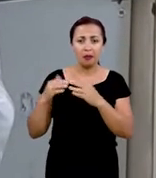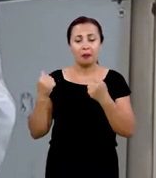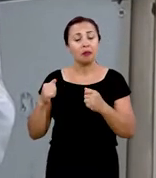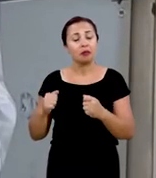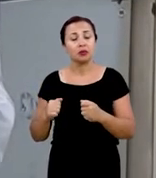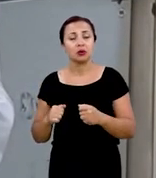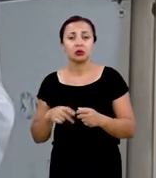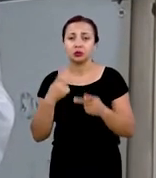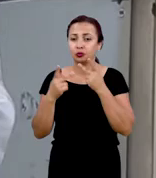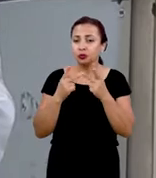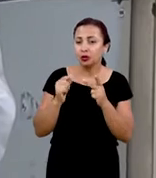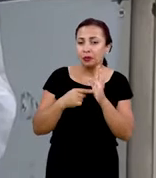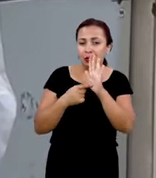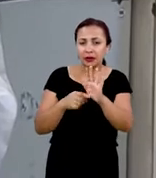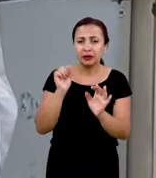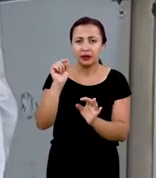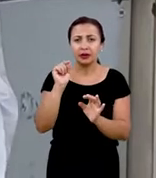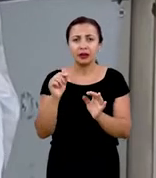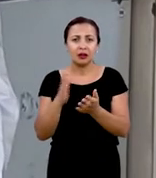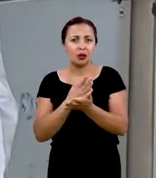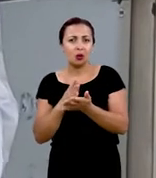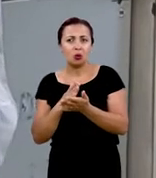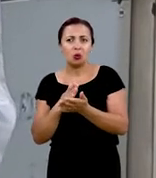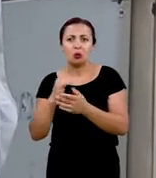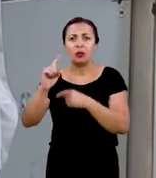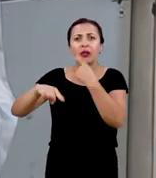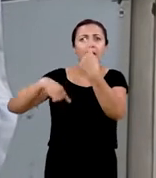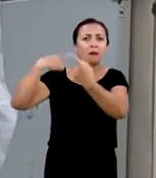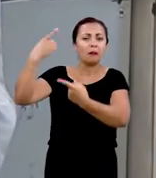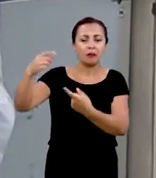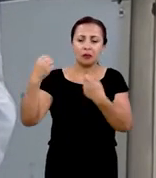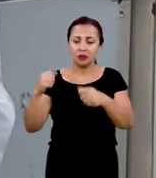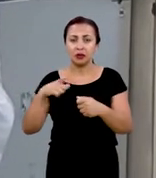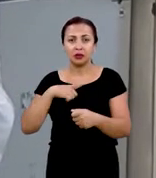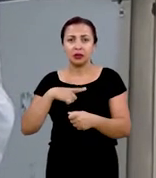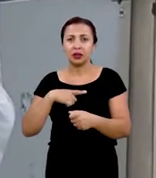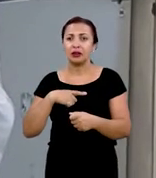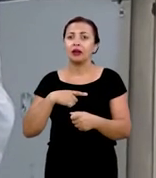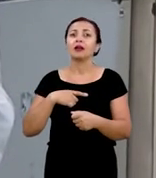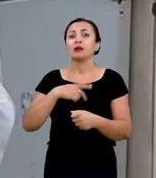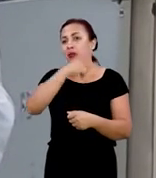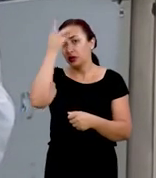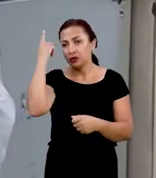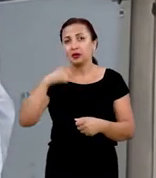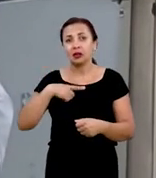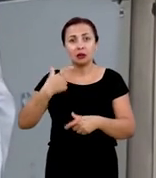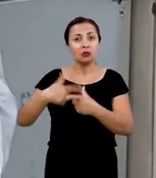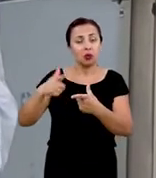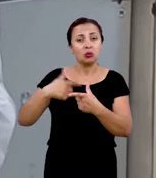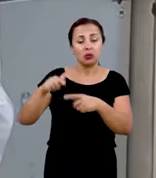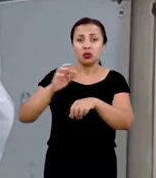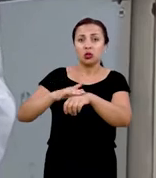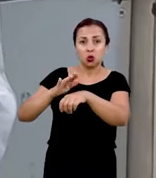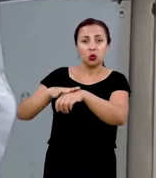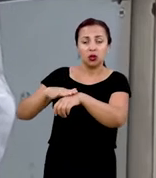eles podem indicar que em momentos posteriores eu possa vir a ter casos de leishmaniose. Isso